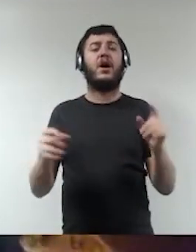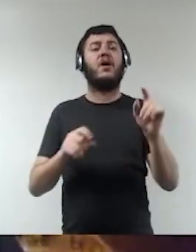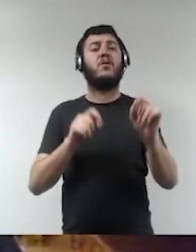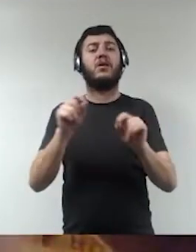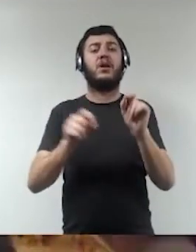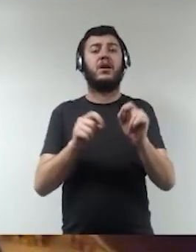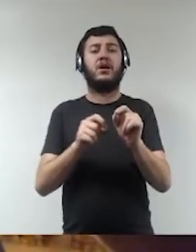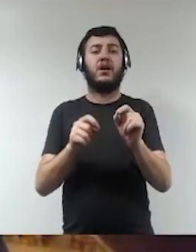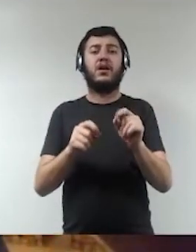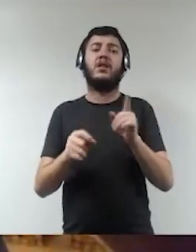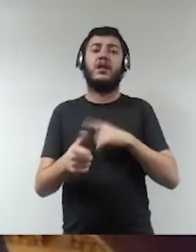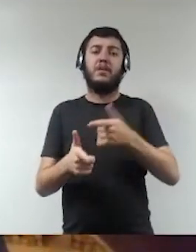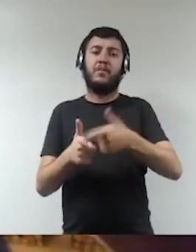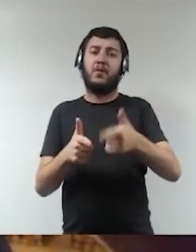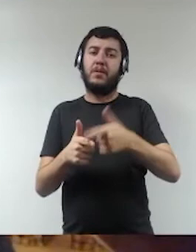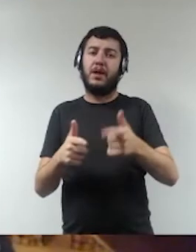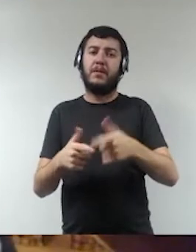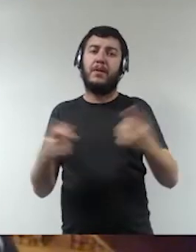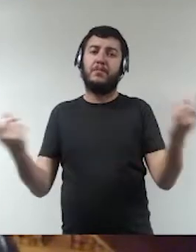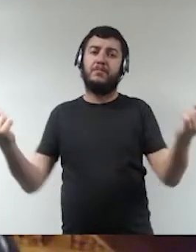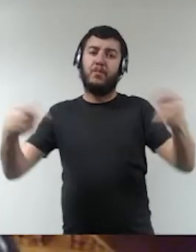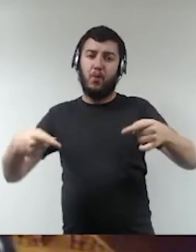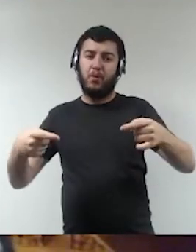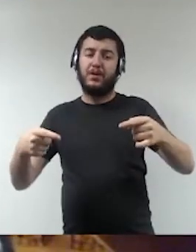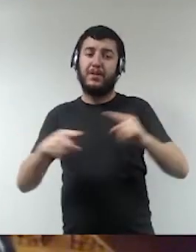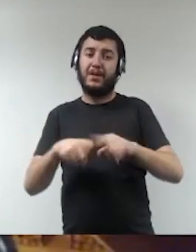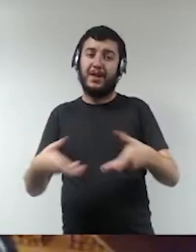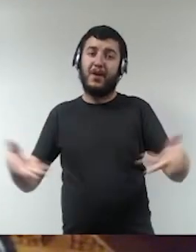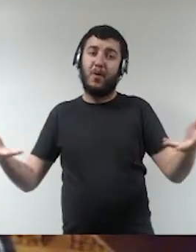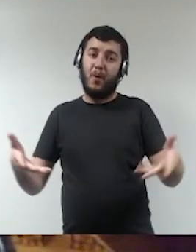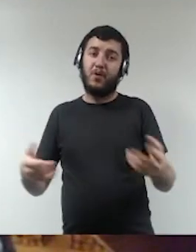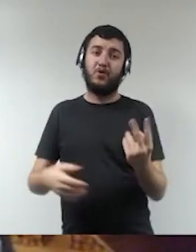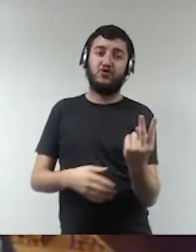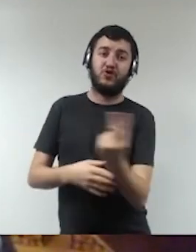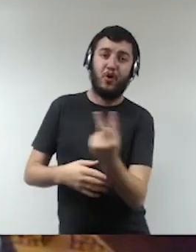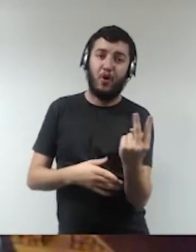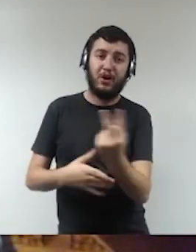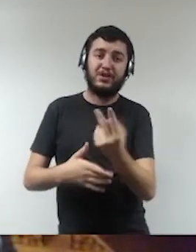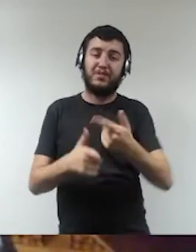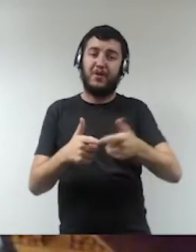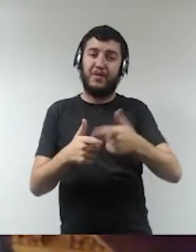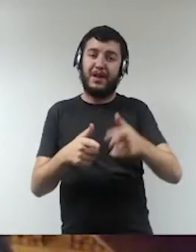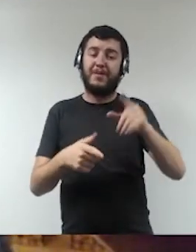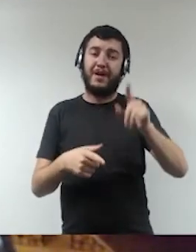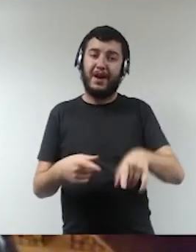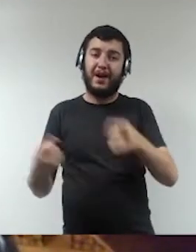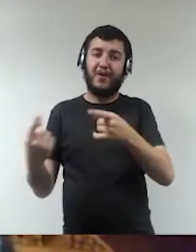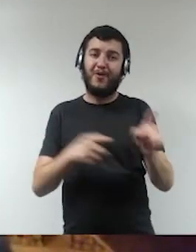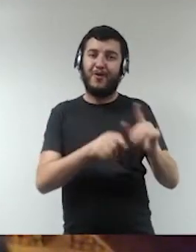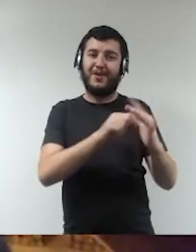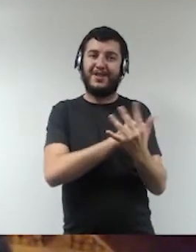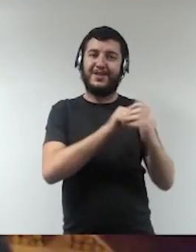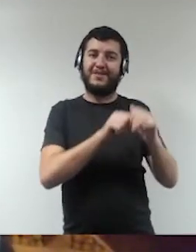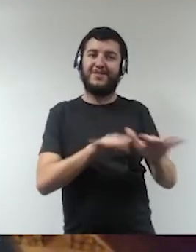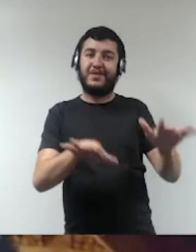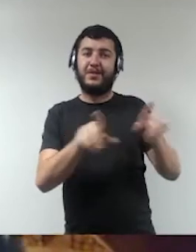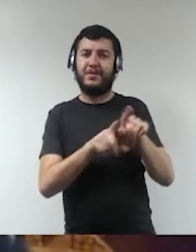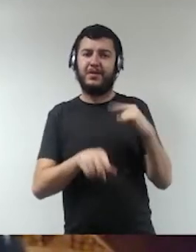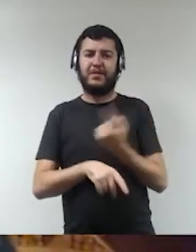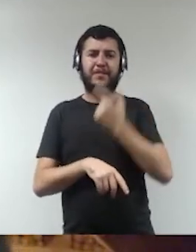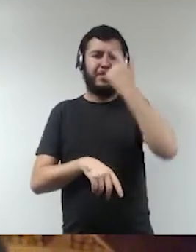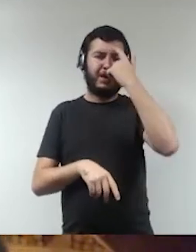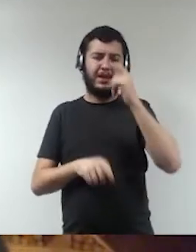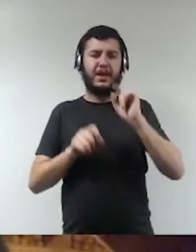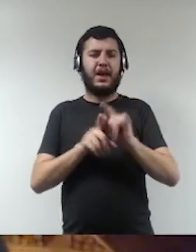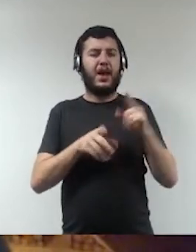problema comum, que é a pandemia. Então, pensar no consequencialismo, pensar na repercussão das decisões, eu acho que para muito